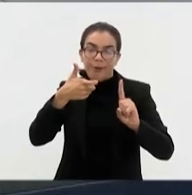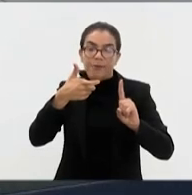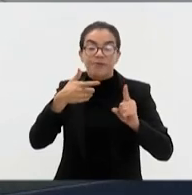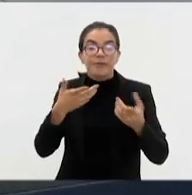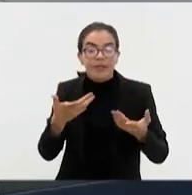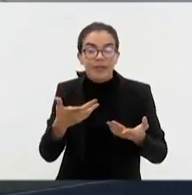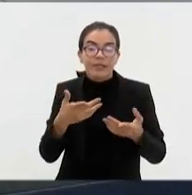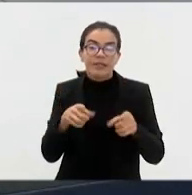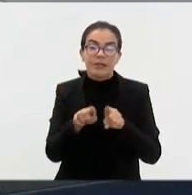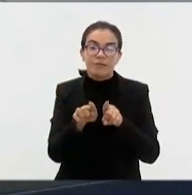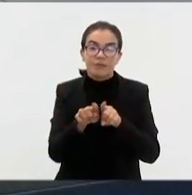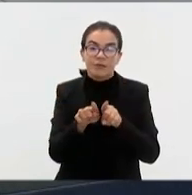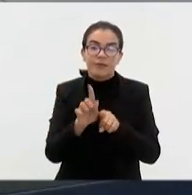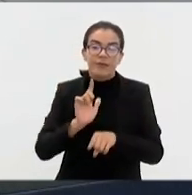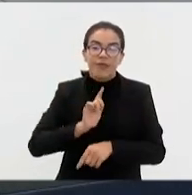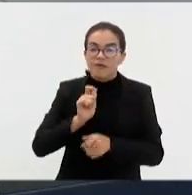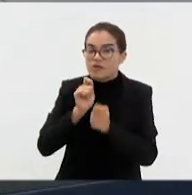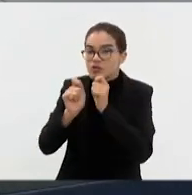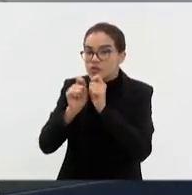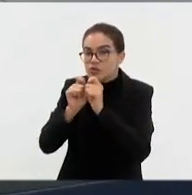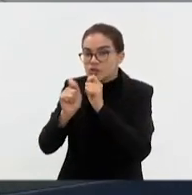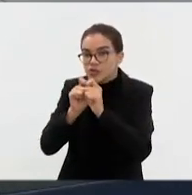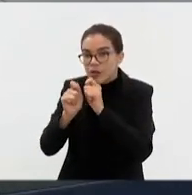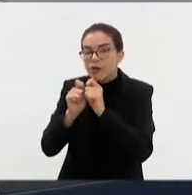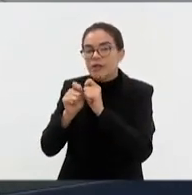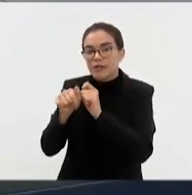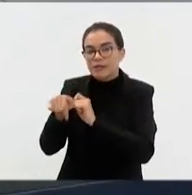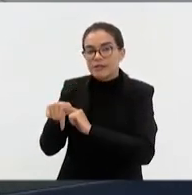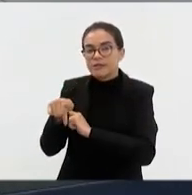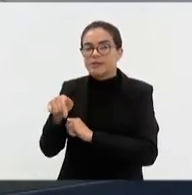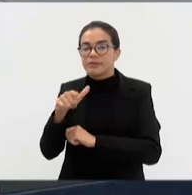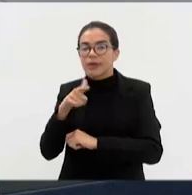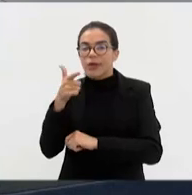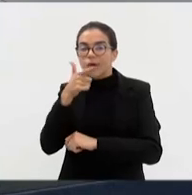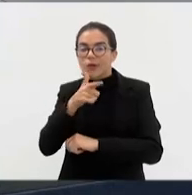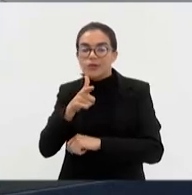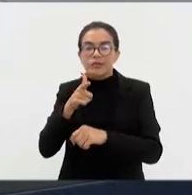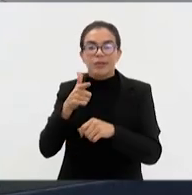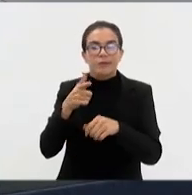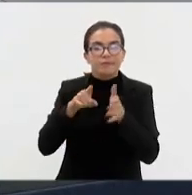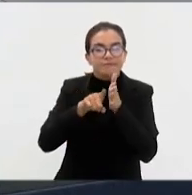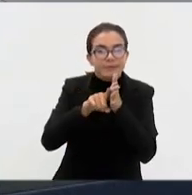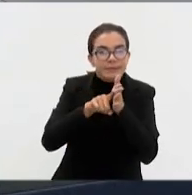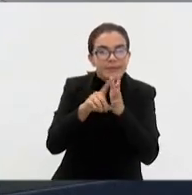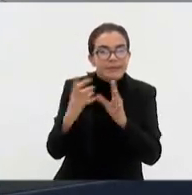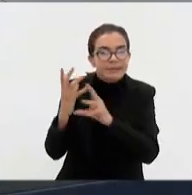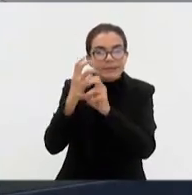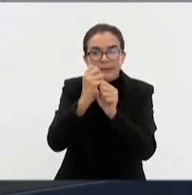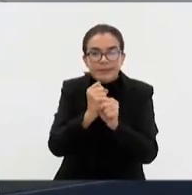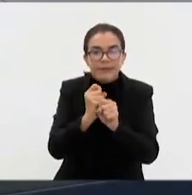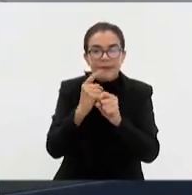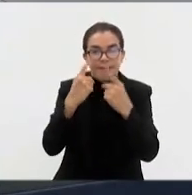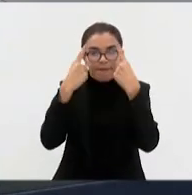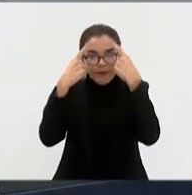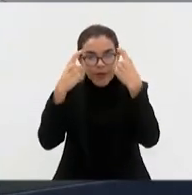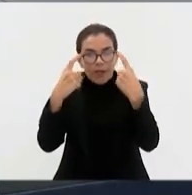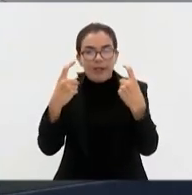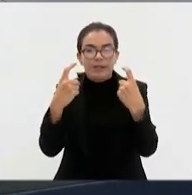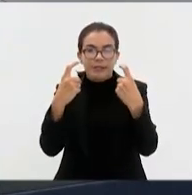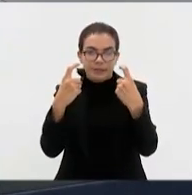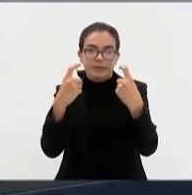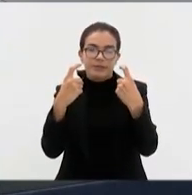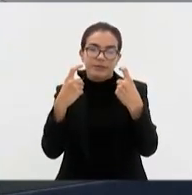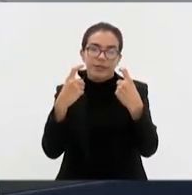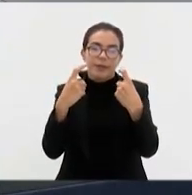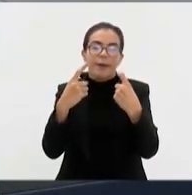gente, inclusive, recebeu alguns jornalistas que tiveram acesso a pesquisas, né, levantamentos de violências